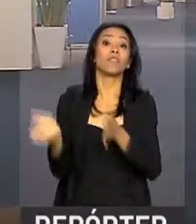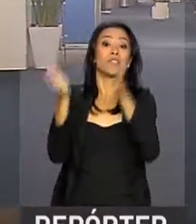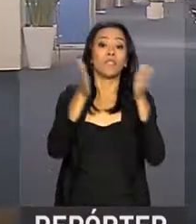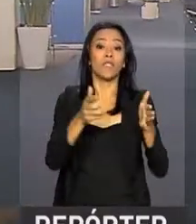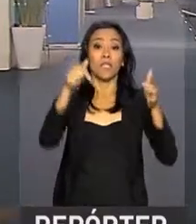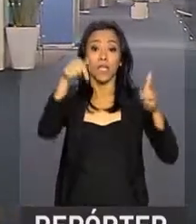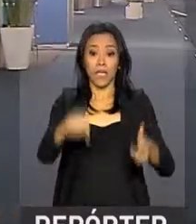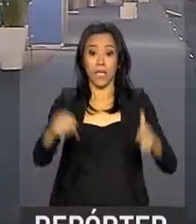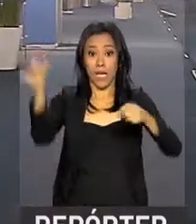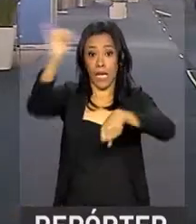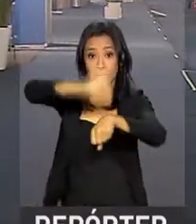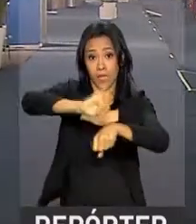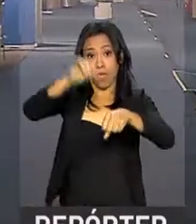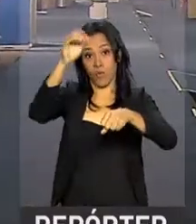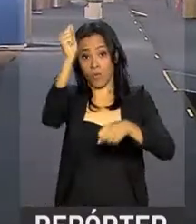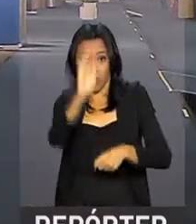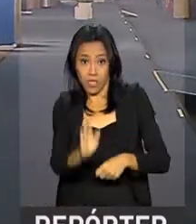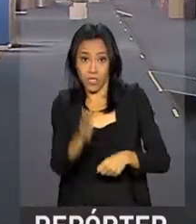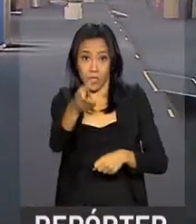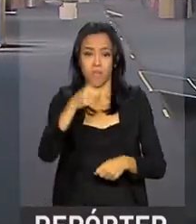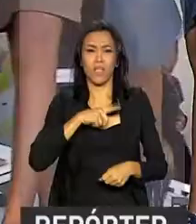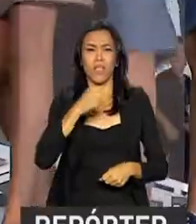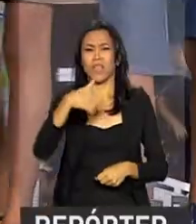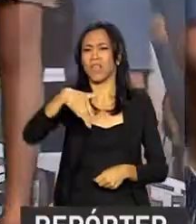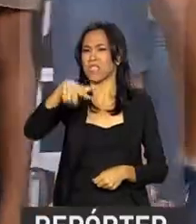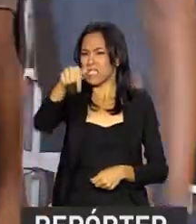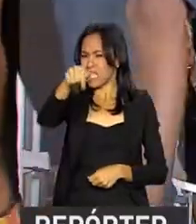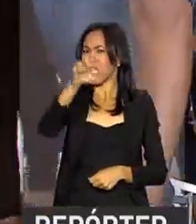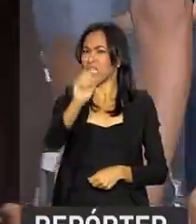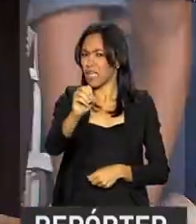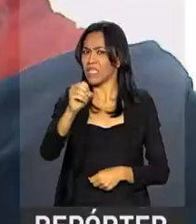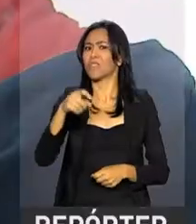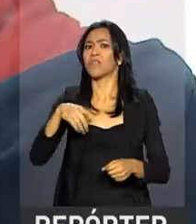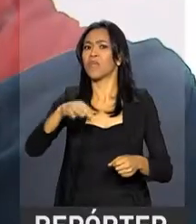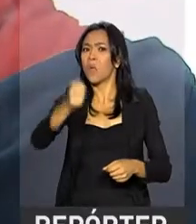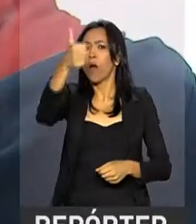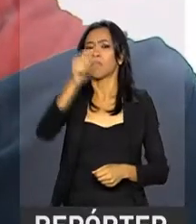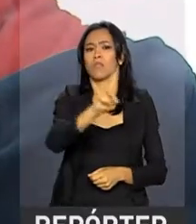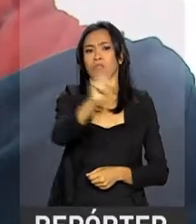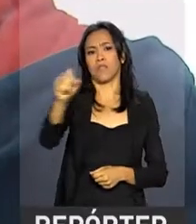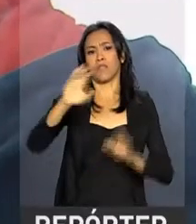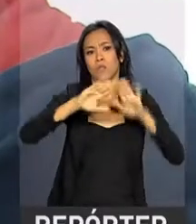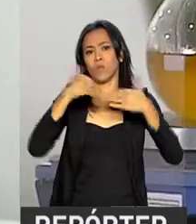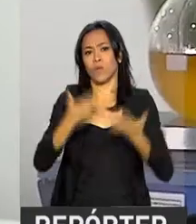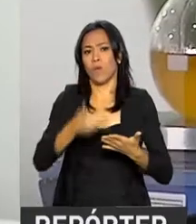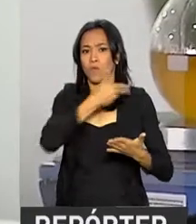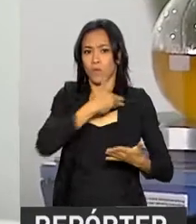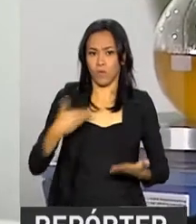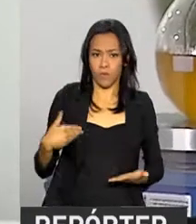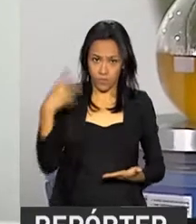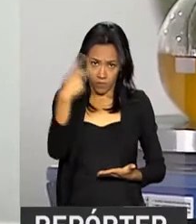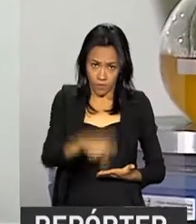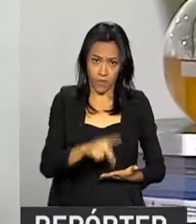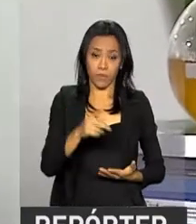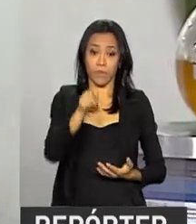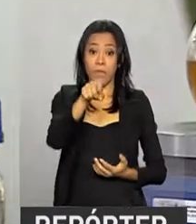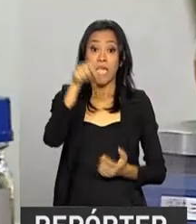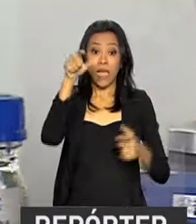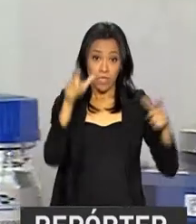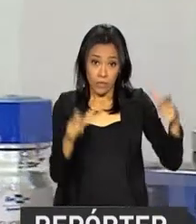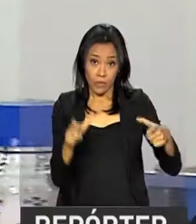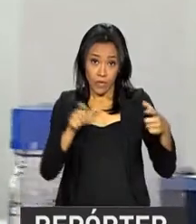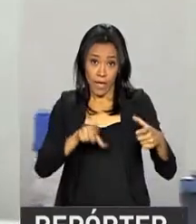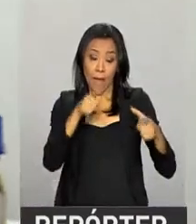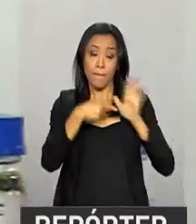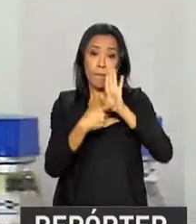participam mais de 70 instituições e quase 100 escolas públicas do distrito federal esse estande mostra um pouco dos